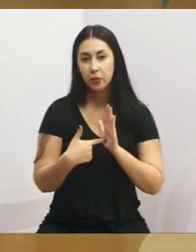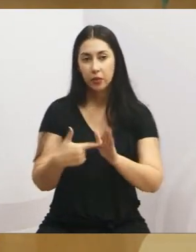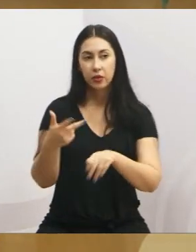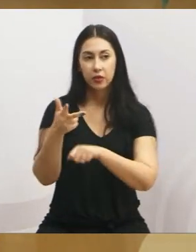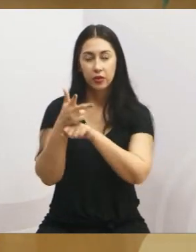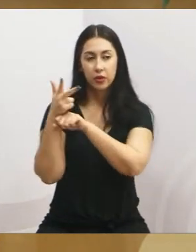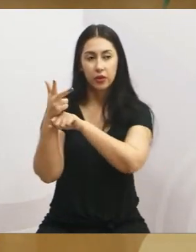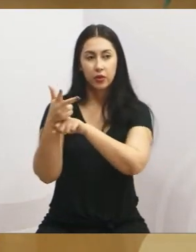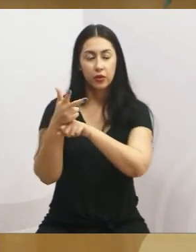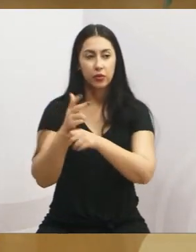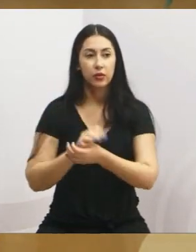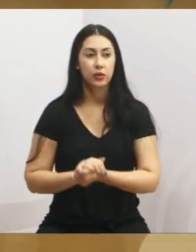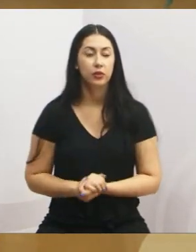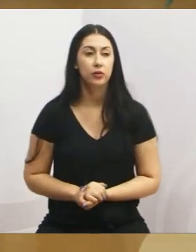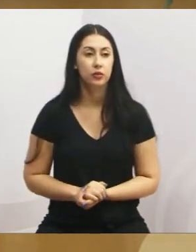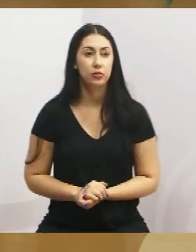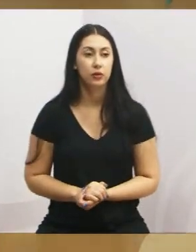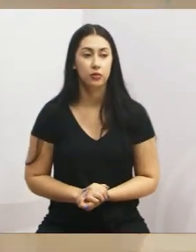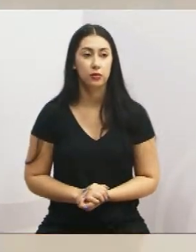favor.